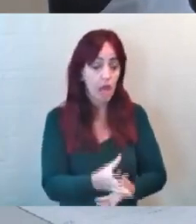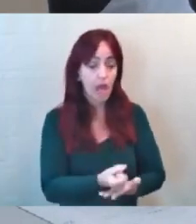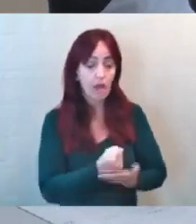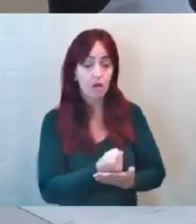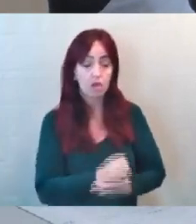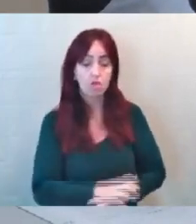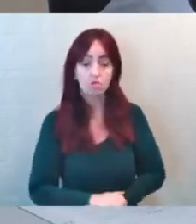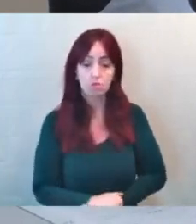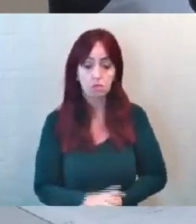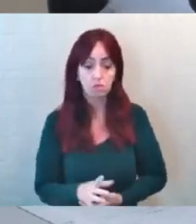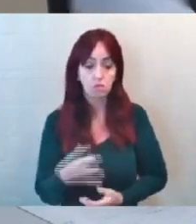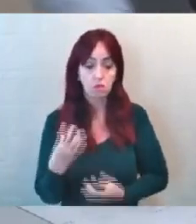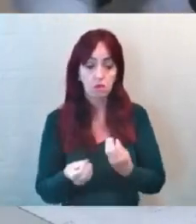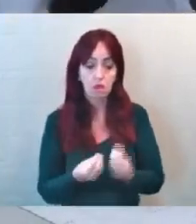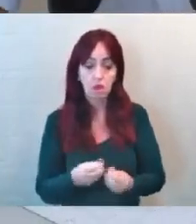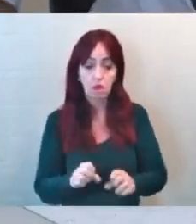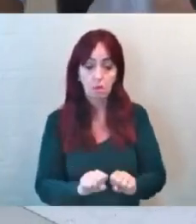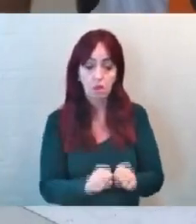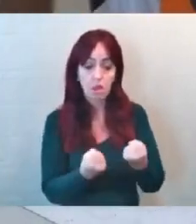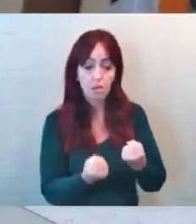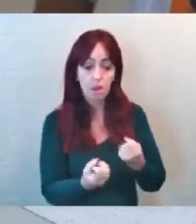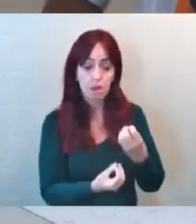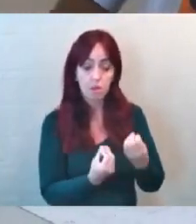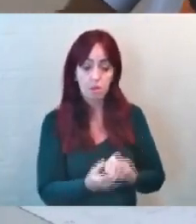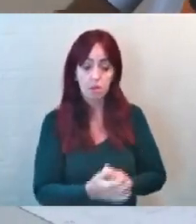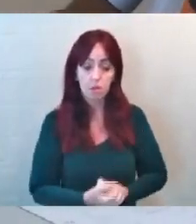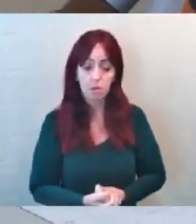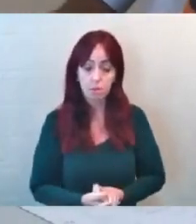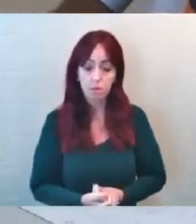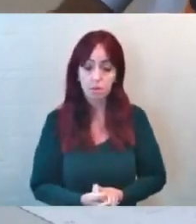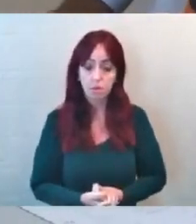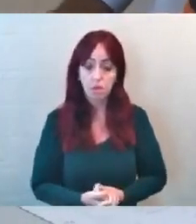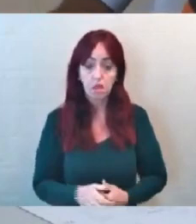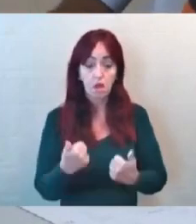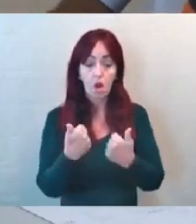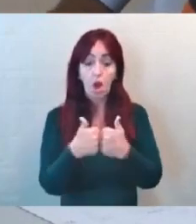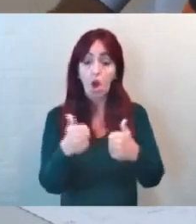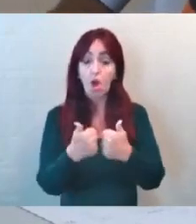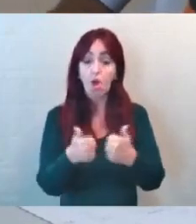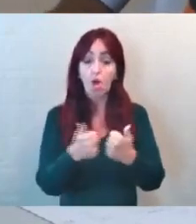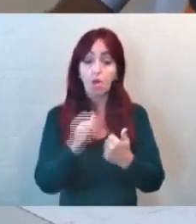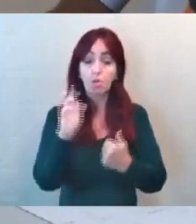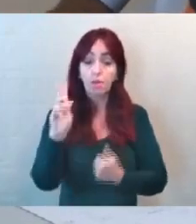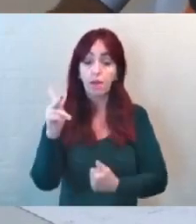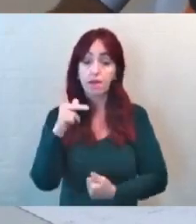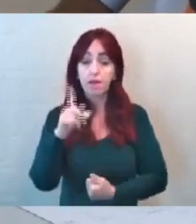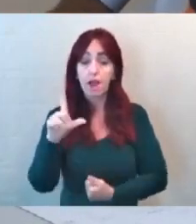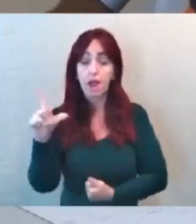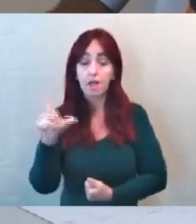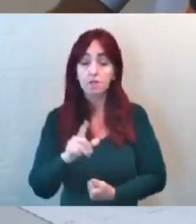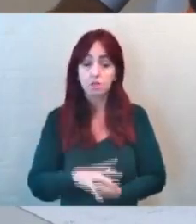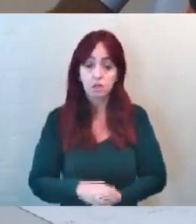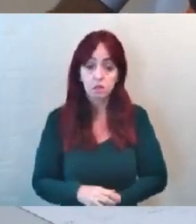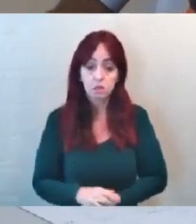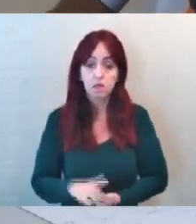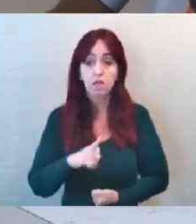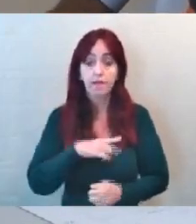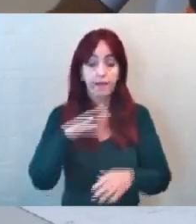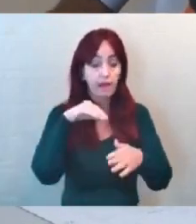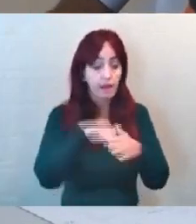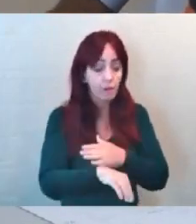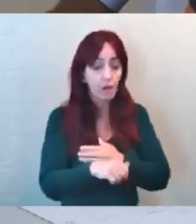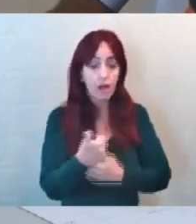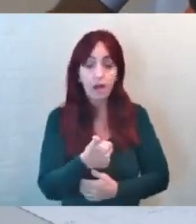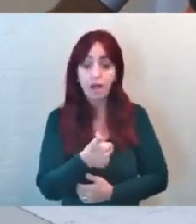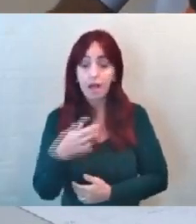condições de andar com ônibus desse. Olha a traseira. São ônibus da empresa Begaleste Transporte, que tem na garagem 14